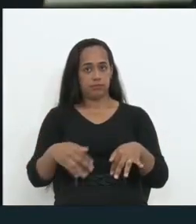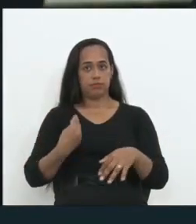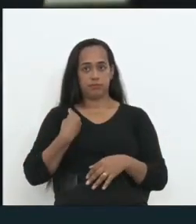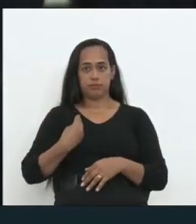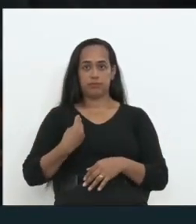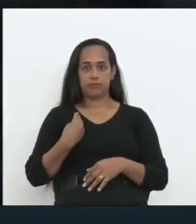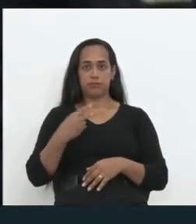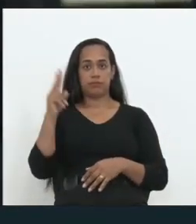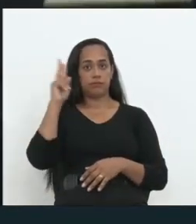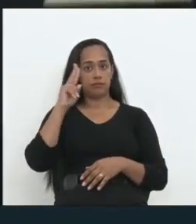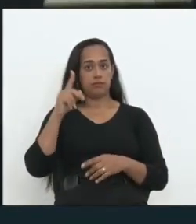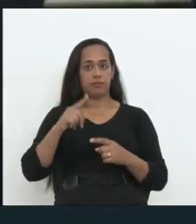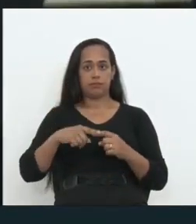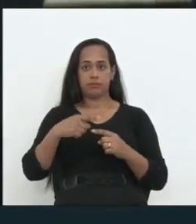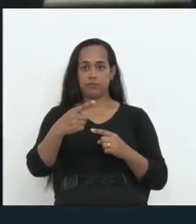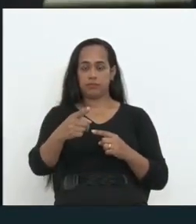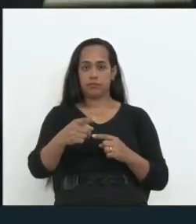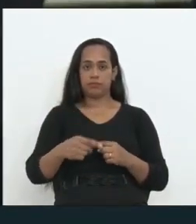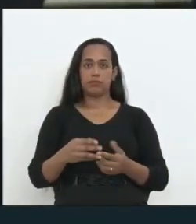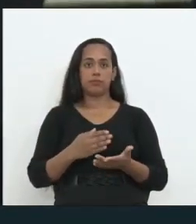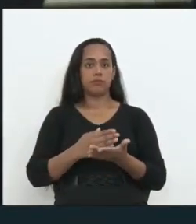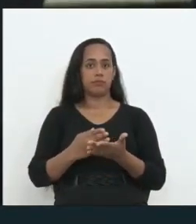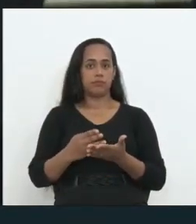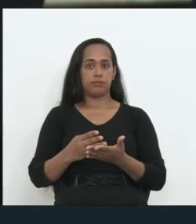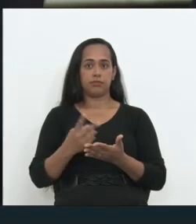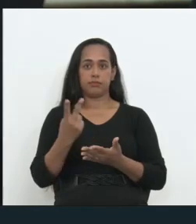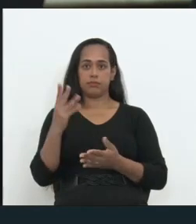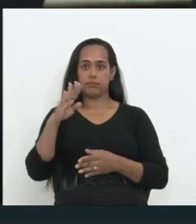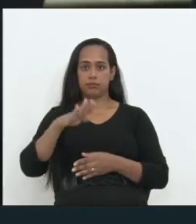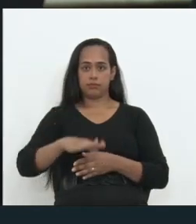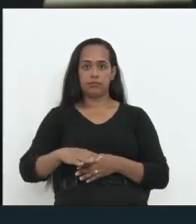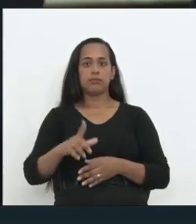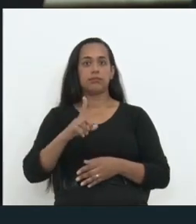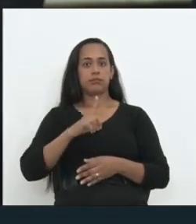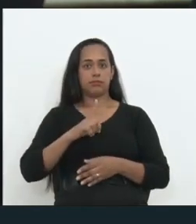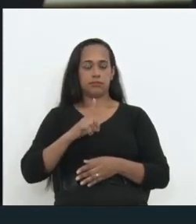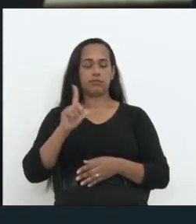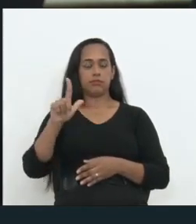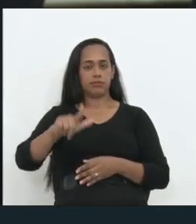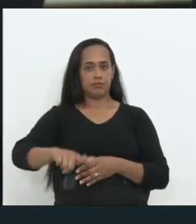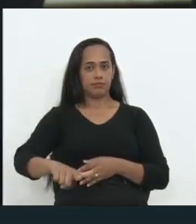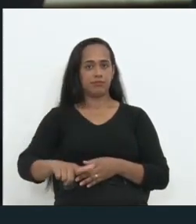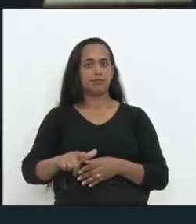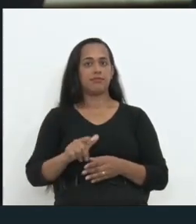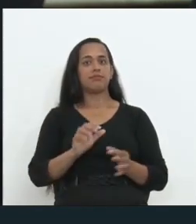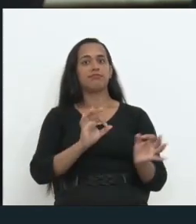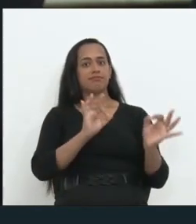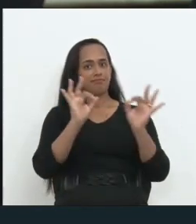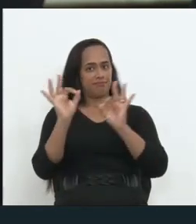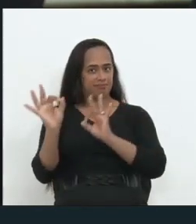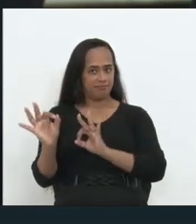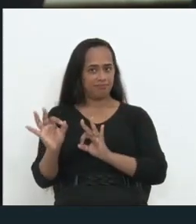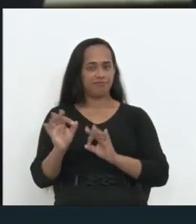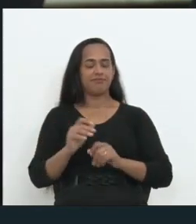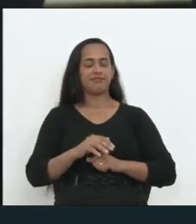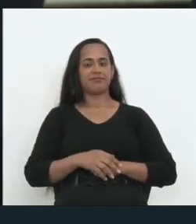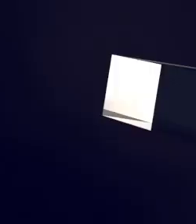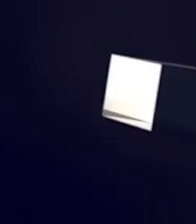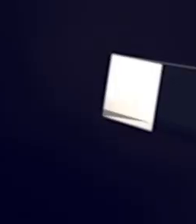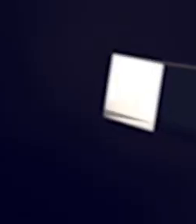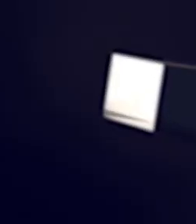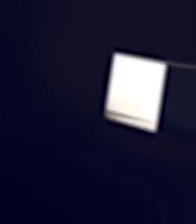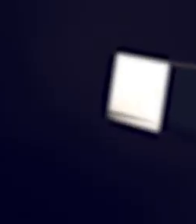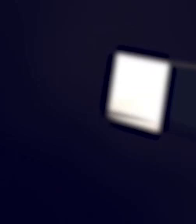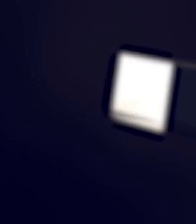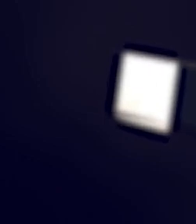próxima segunda-feira, a partir das 14h, temos mais uma sessão ordinária. Não deixe de conferir. TV Câmara Guarulhos, o canal da cidadania.